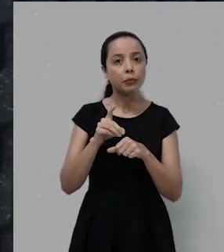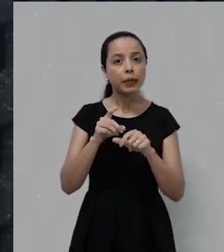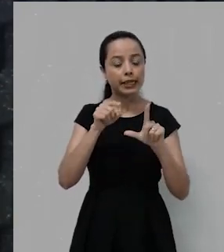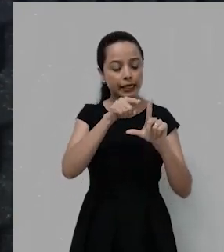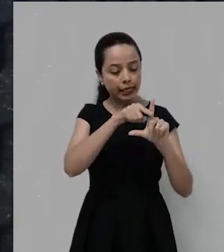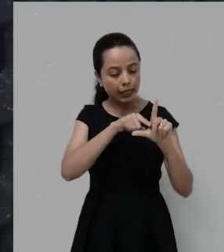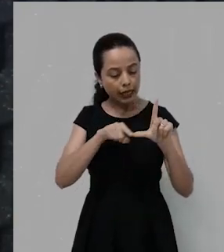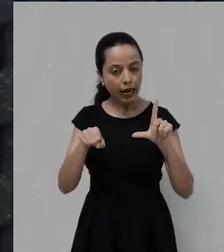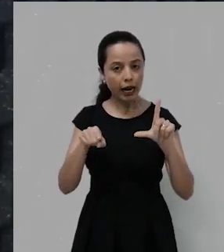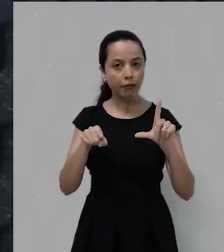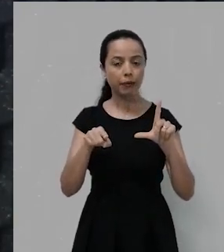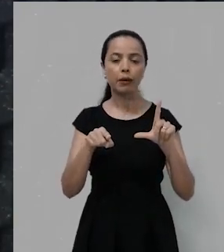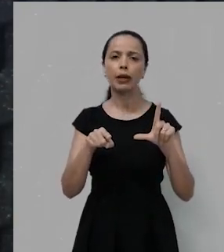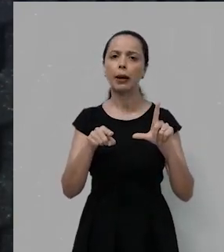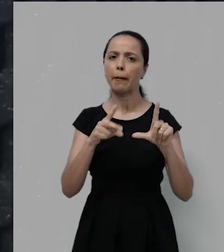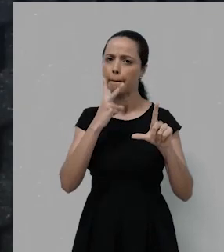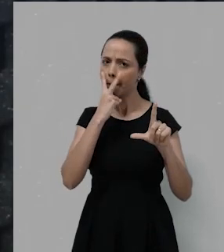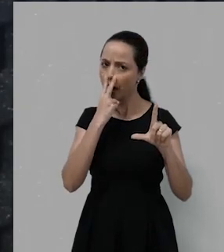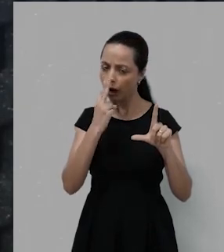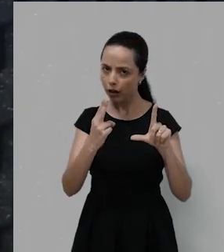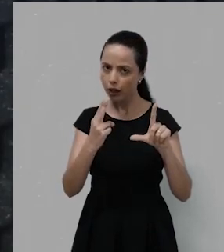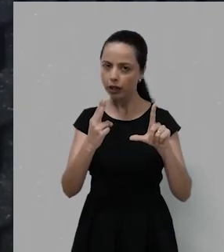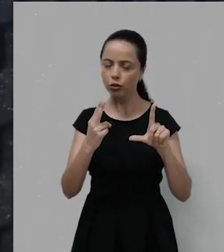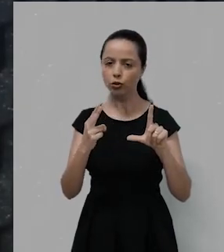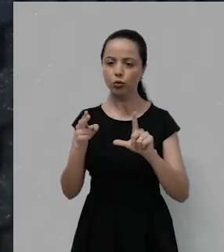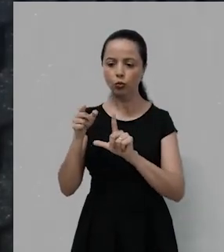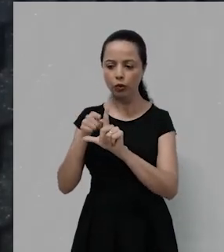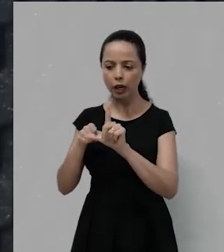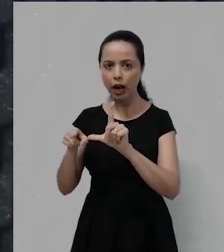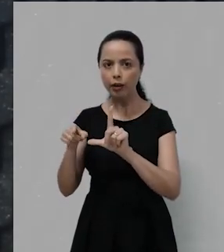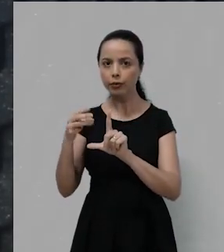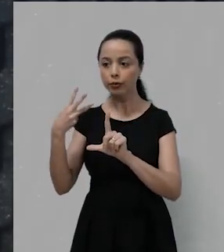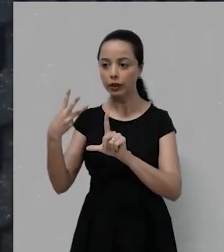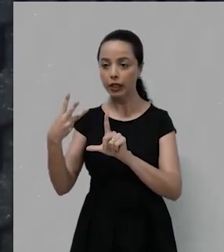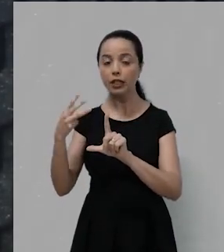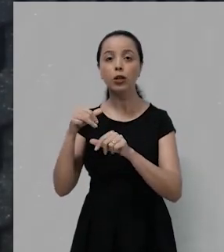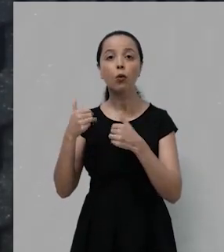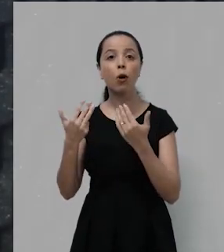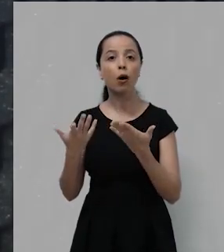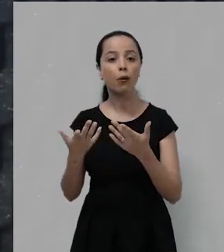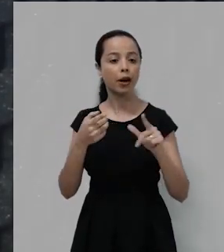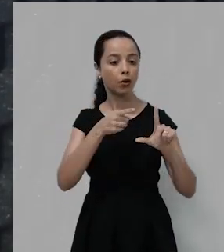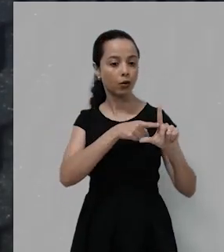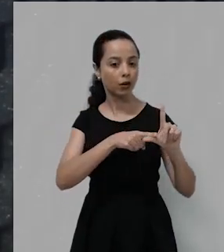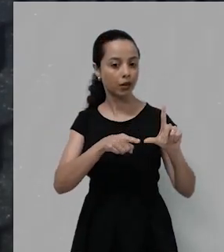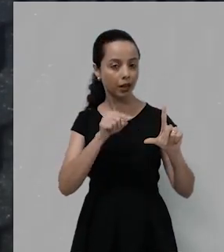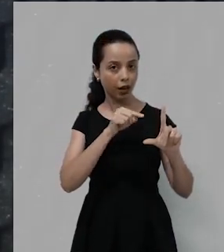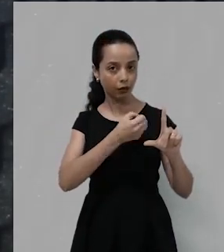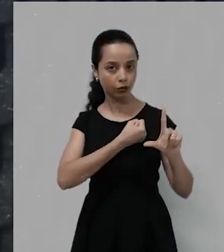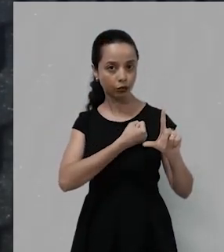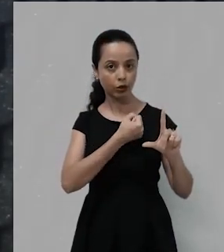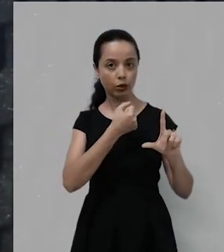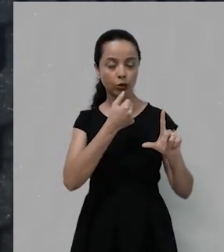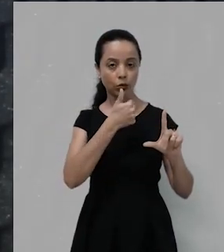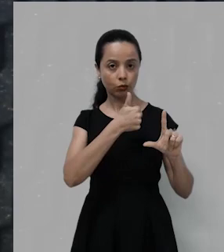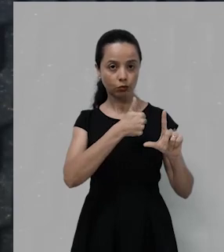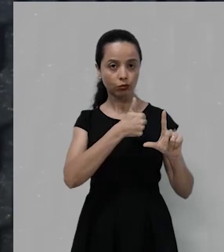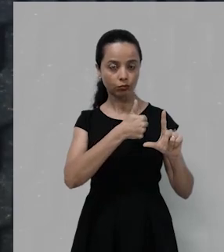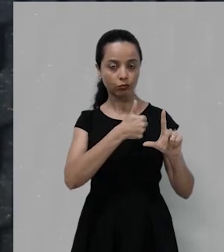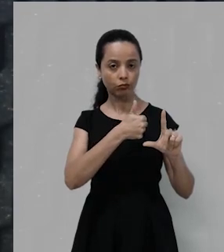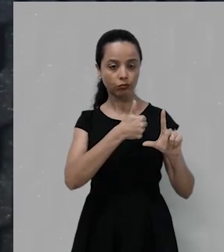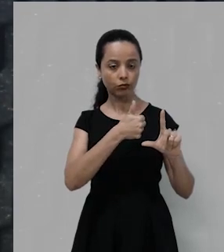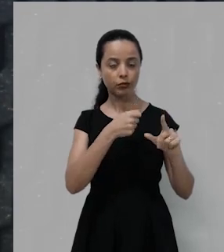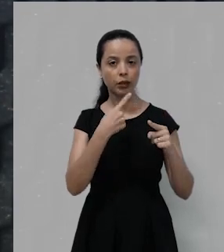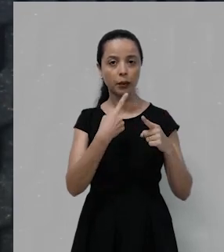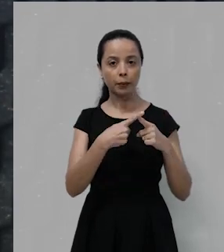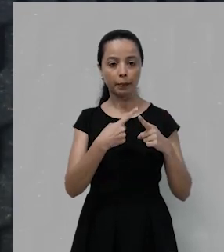que vai ter maior relação com o gráfico 3, é o gráfico 1. Por quê? Inicialmente, o crescimento populacional